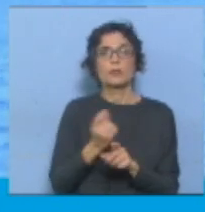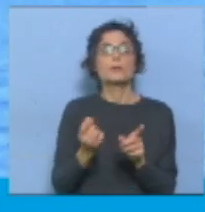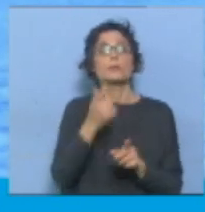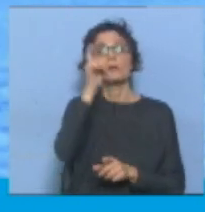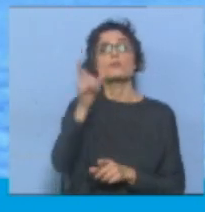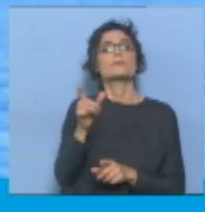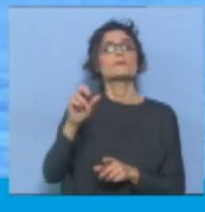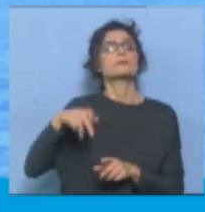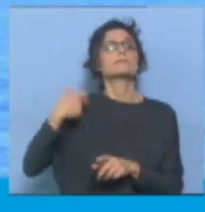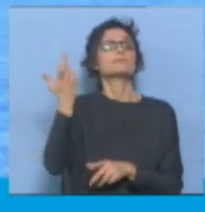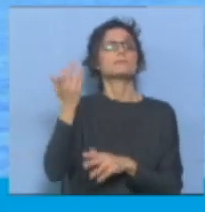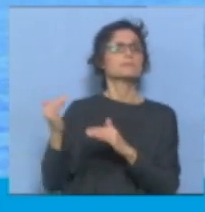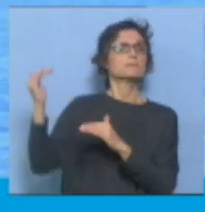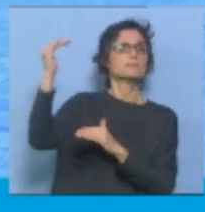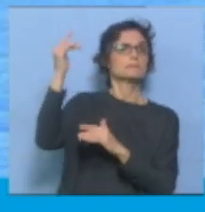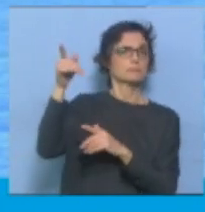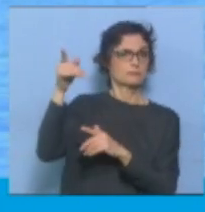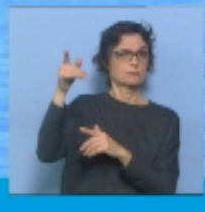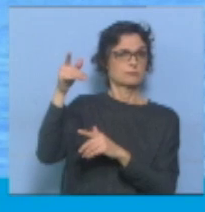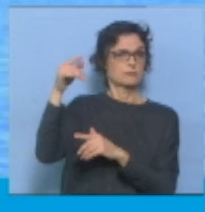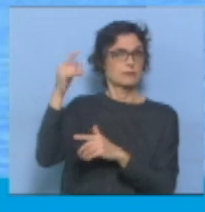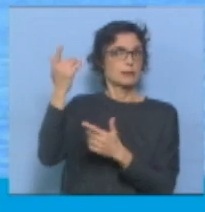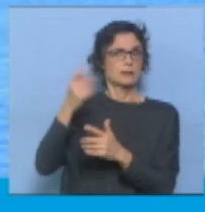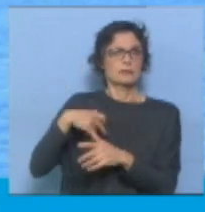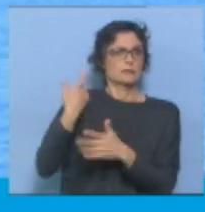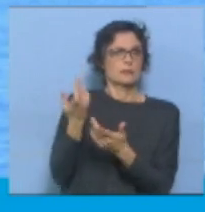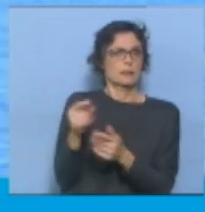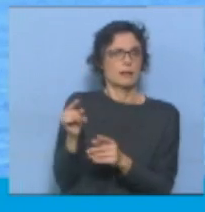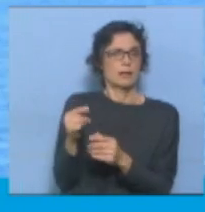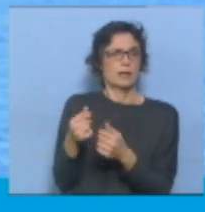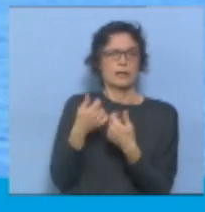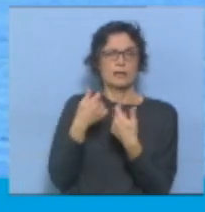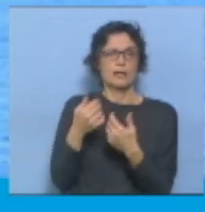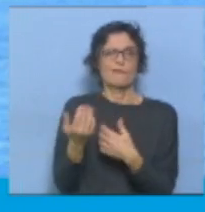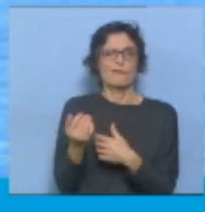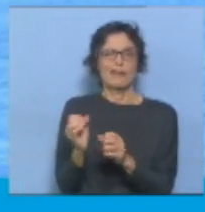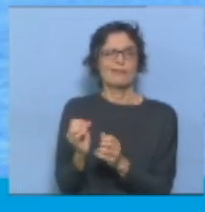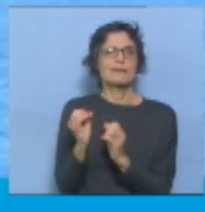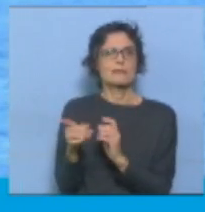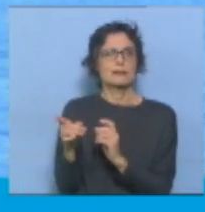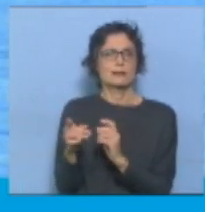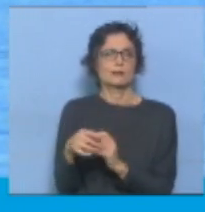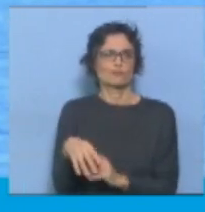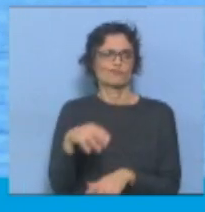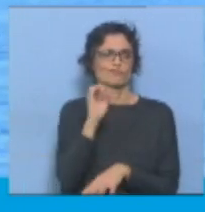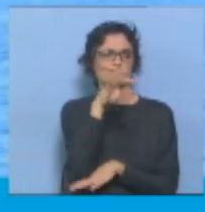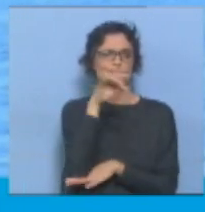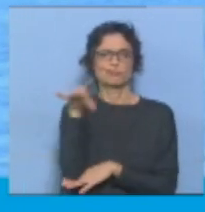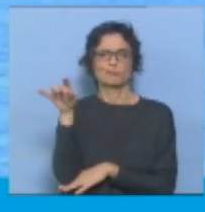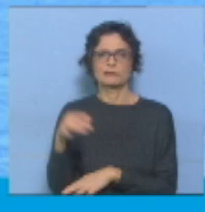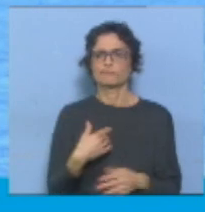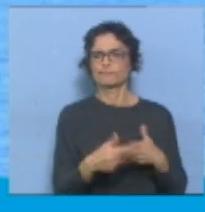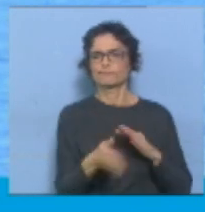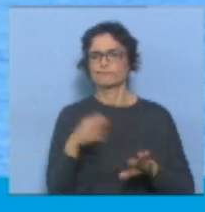fechados. Esses que têm a maioria das riquezas deste mundo não querem saber dos outros, não querem saber